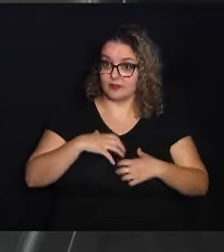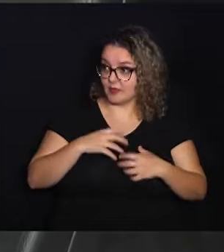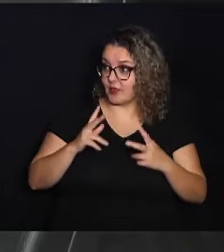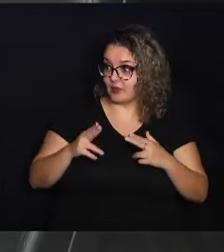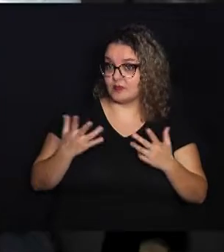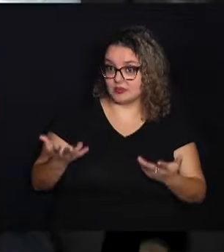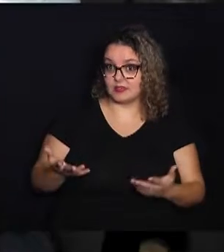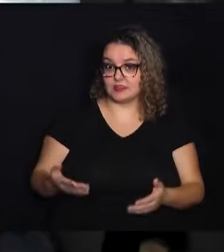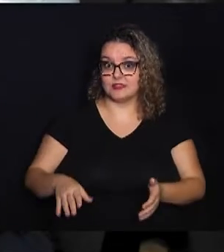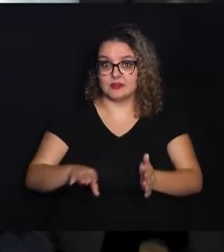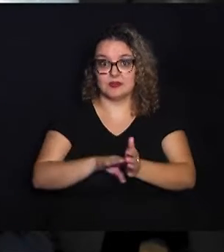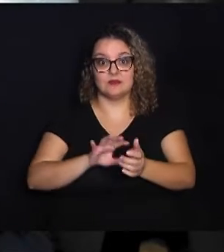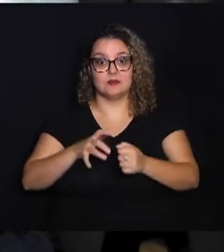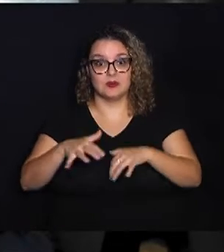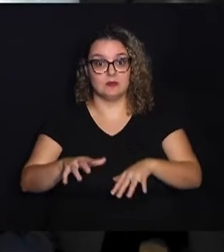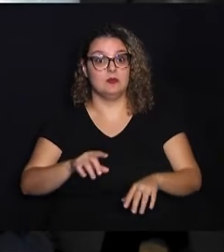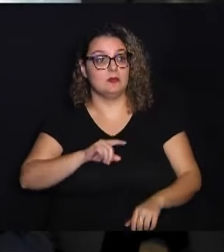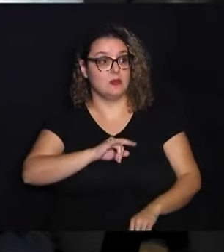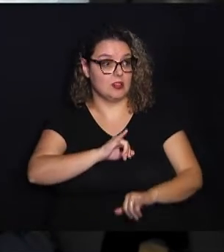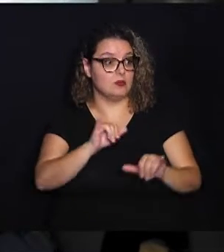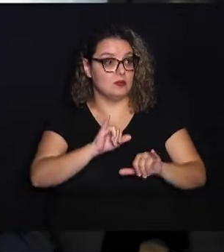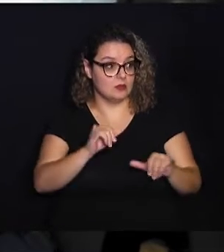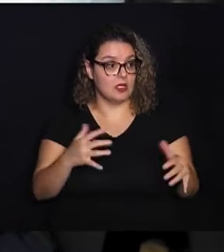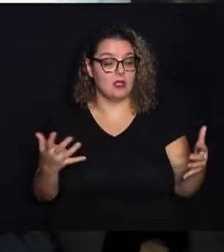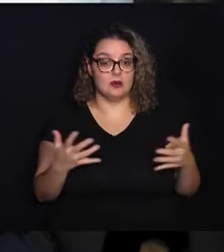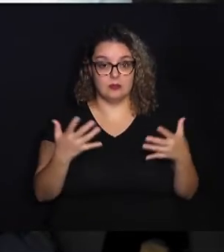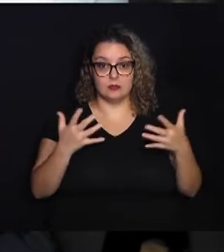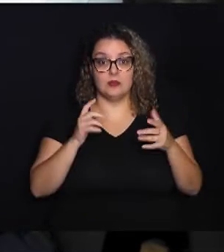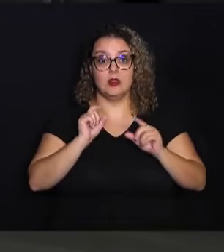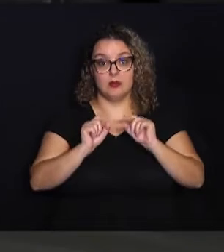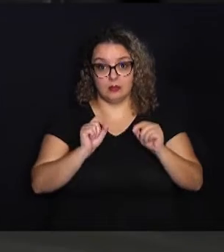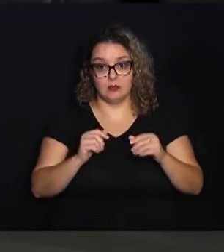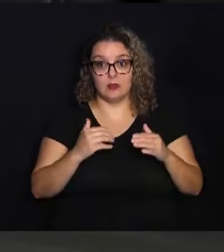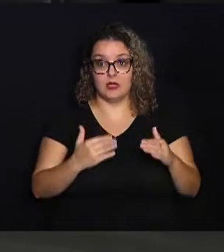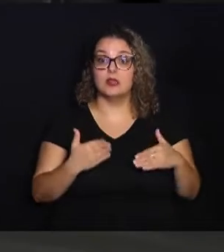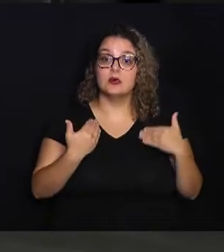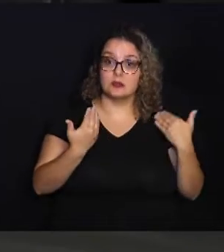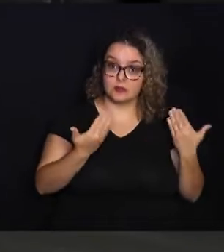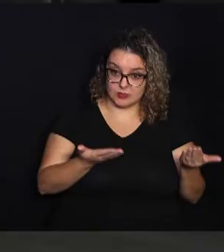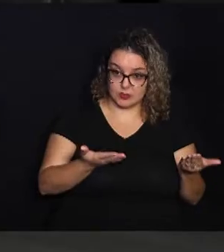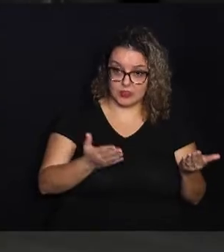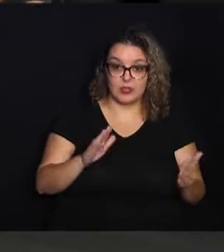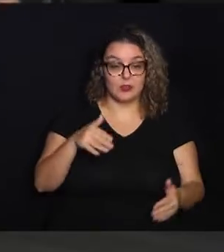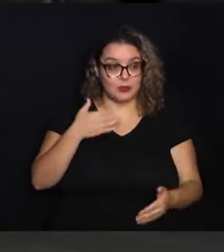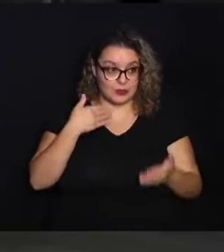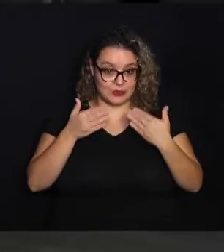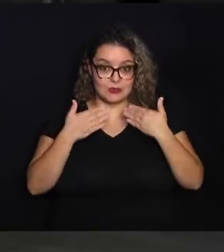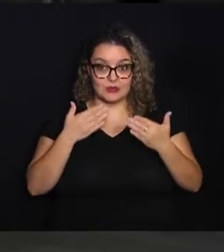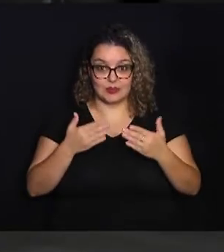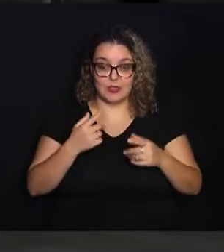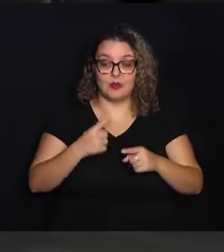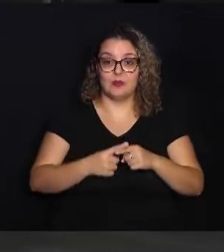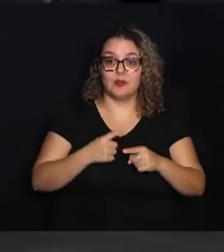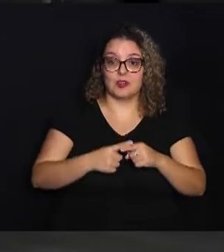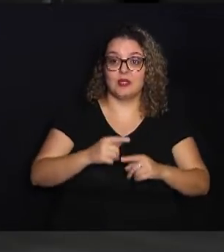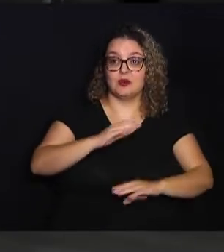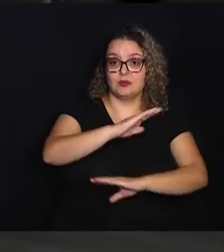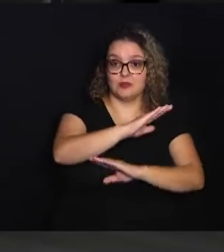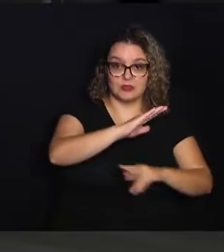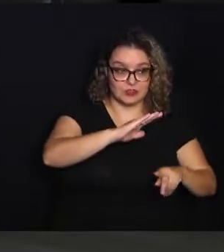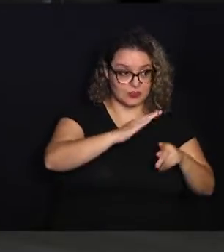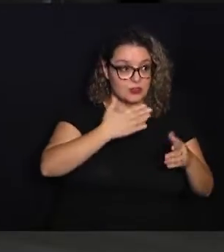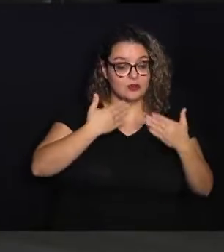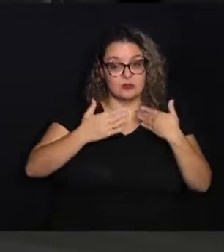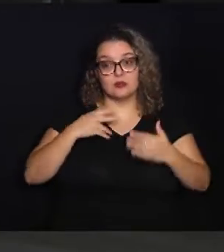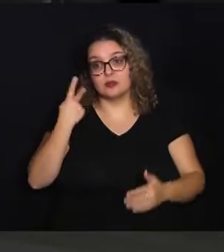e chega a pandemia. Mas foi uma campanha, apesar de animada, para quem estava de fora... Quando a gente conversa, eu digo porque aqui na Casa do Povo a gente conversa